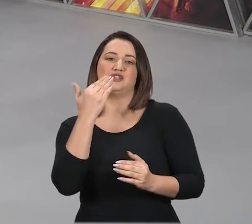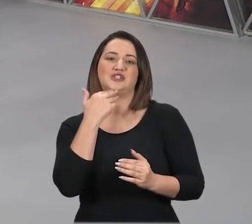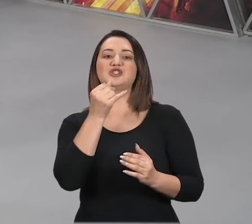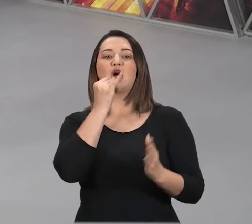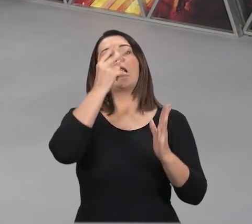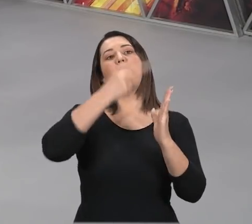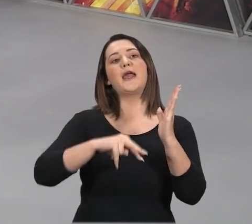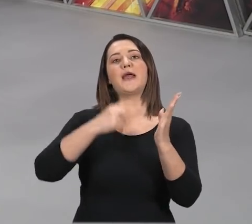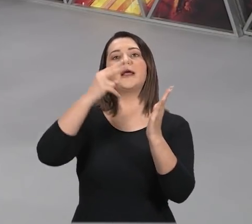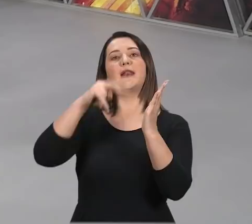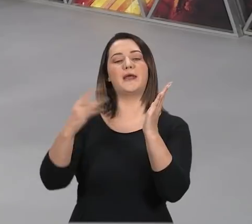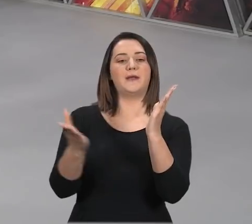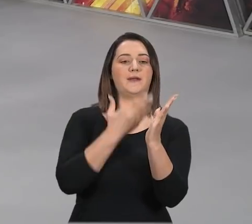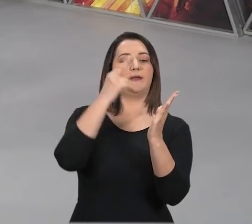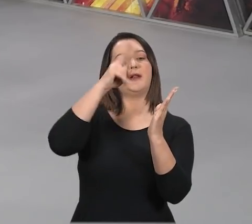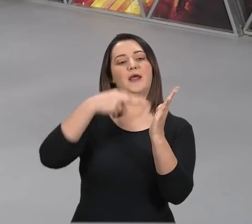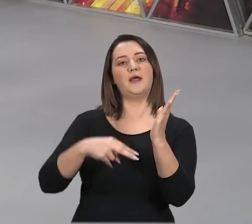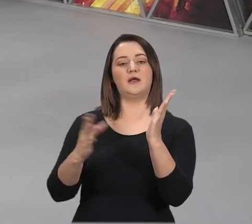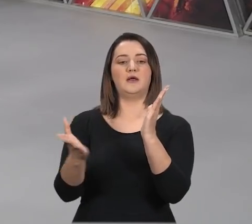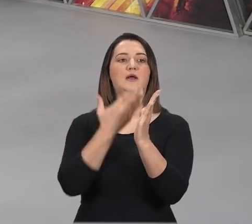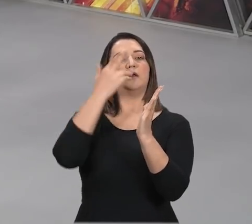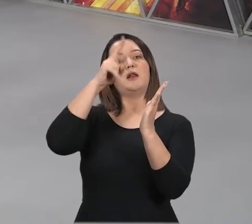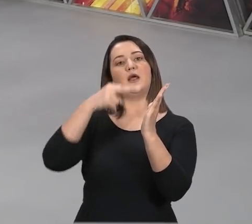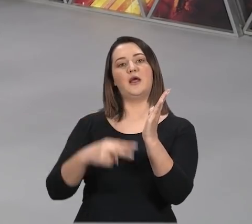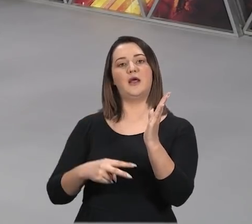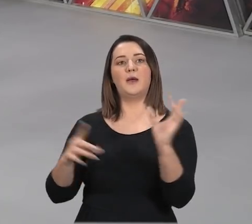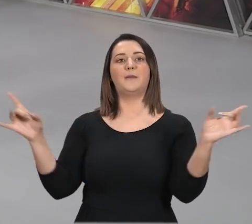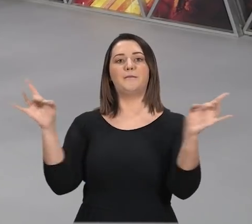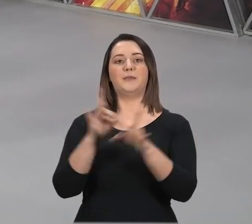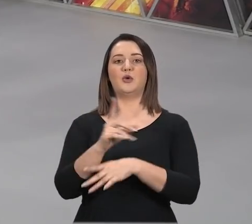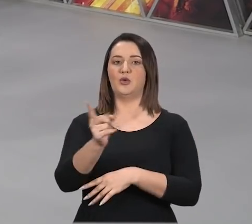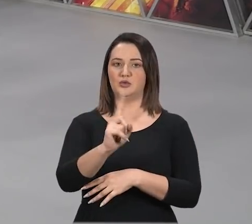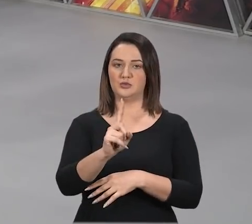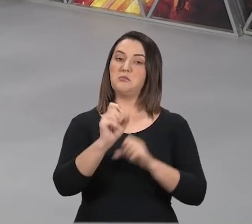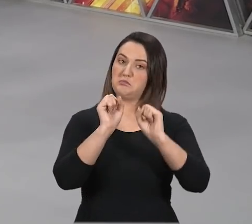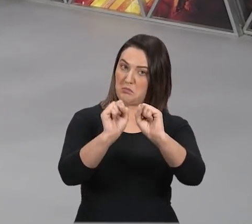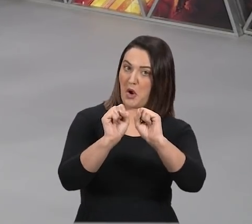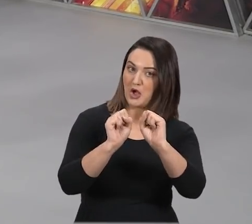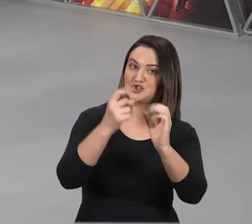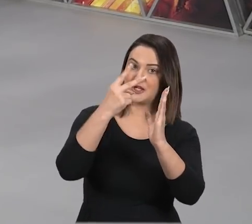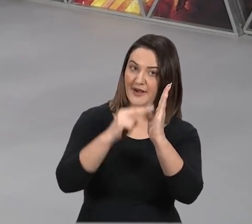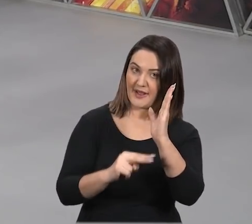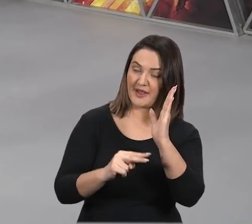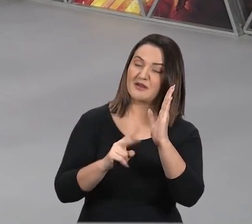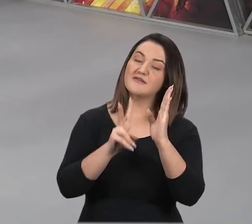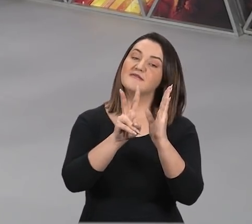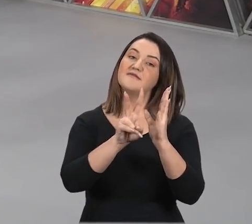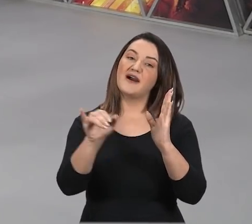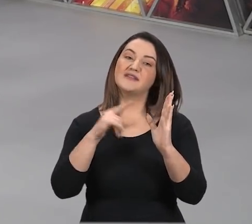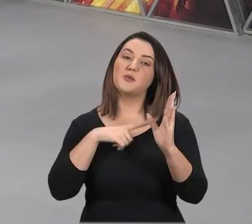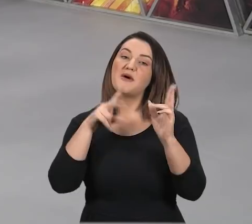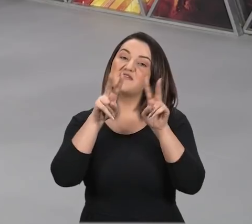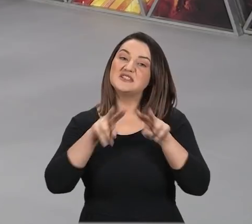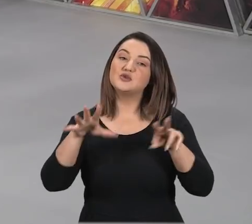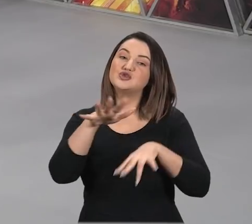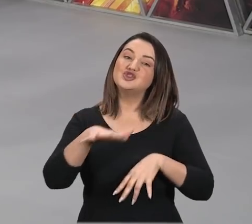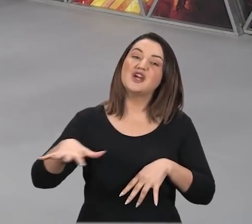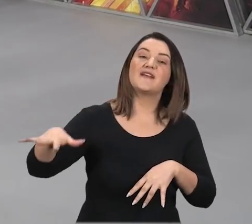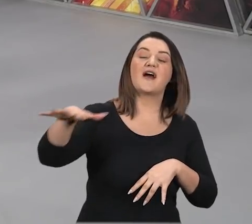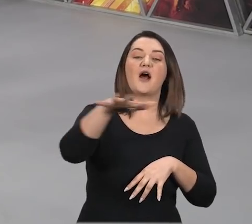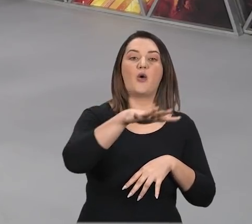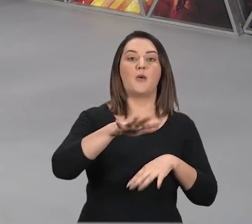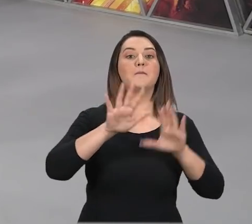capa assim e aí você já entendeu tudo. Você pode ler a Bíblia de capa a capa, vai ter uma visão geral, uma